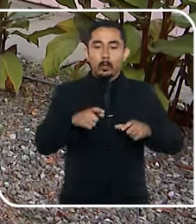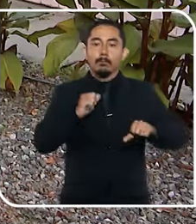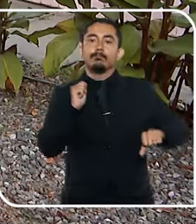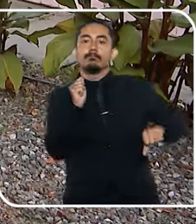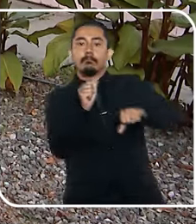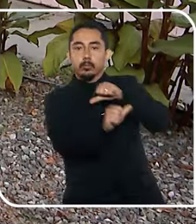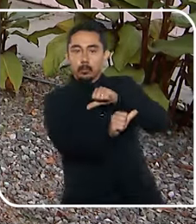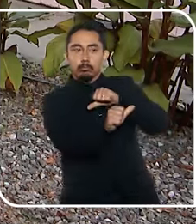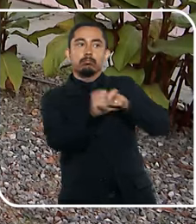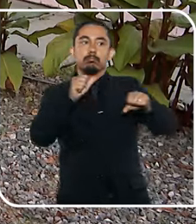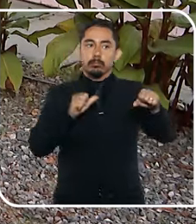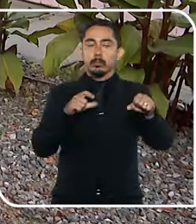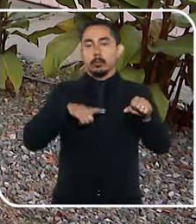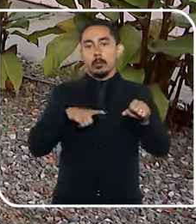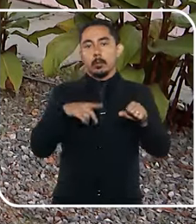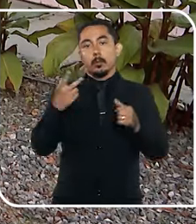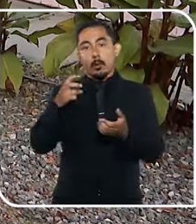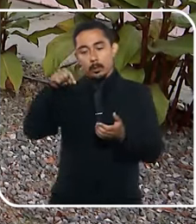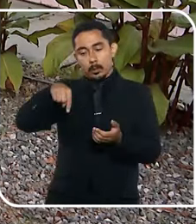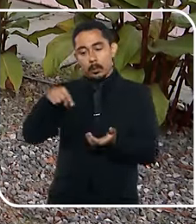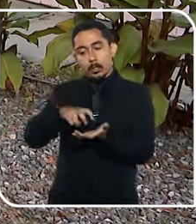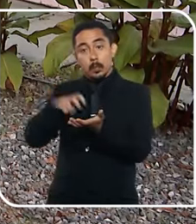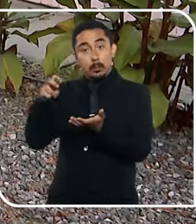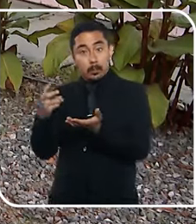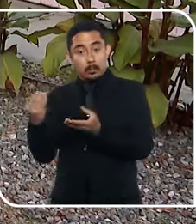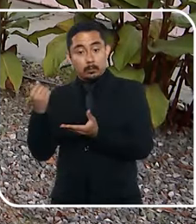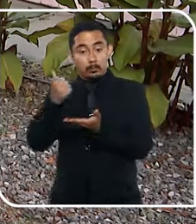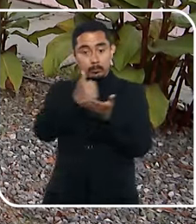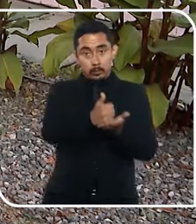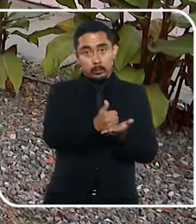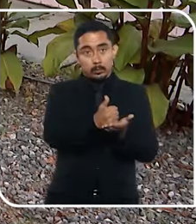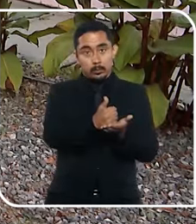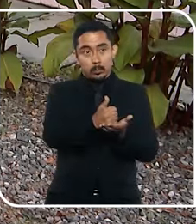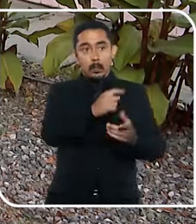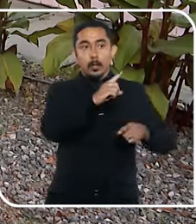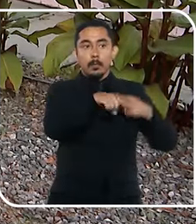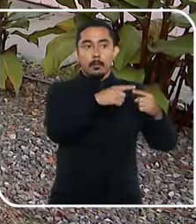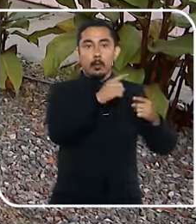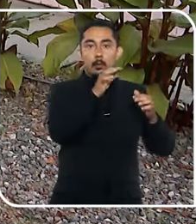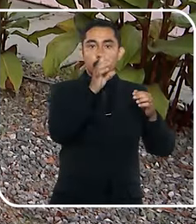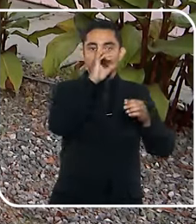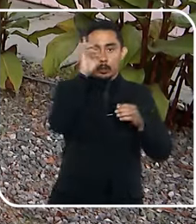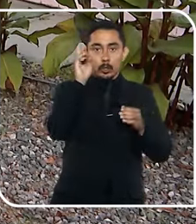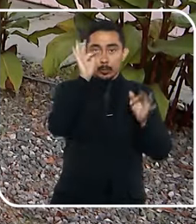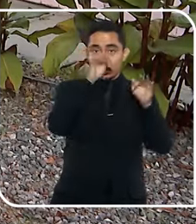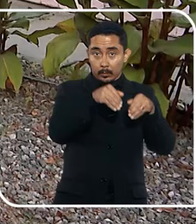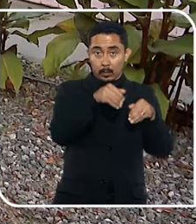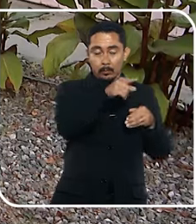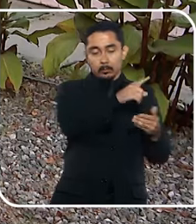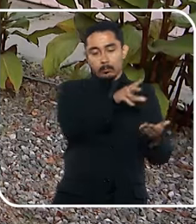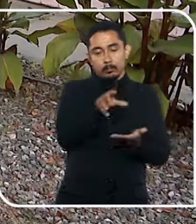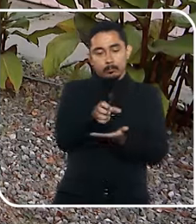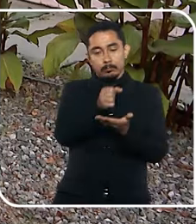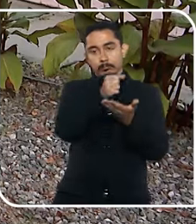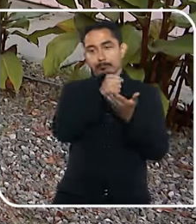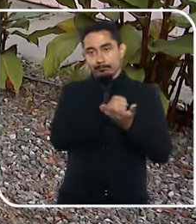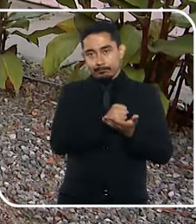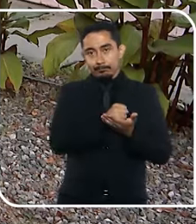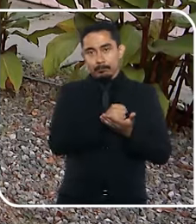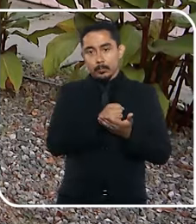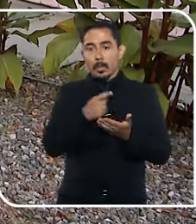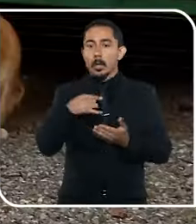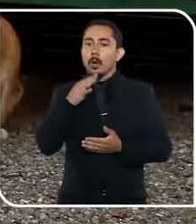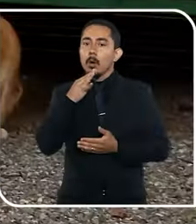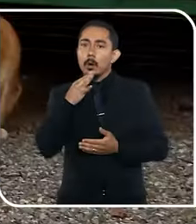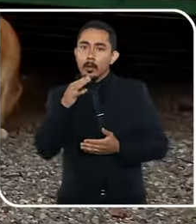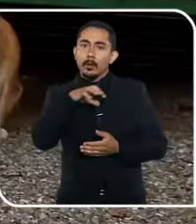ia ser o ponto de troca. Então, um traz para a escola de manhã e o outro pega no fim do dia. E você conhece o animal ainda